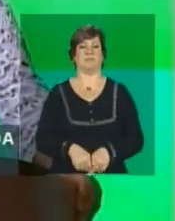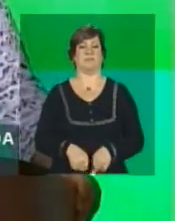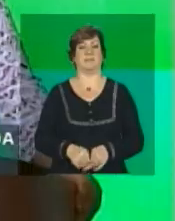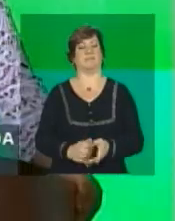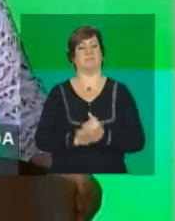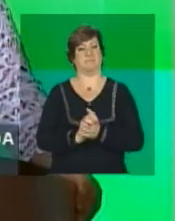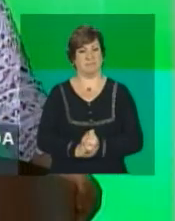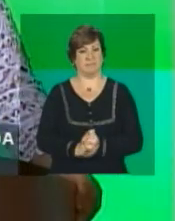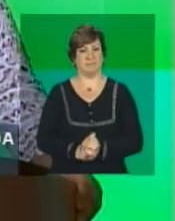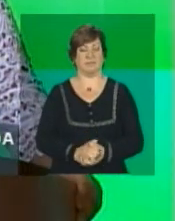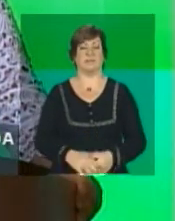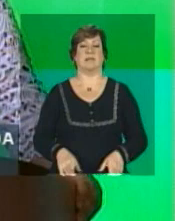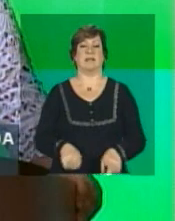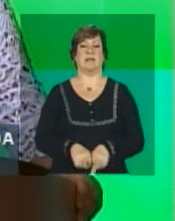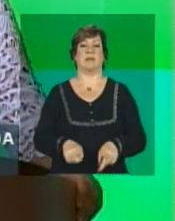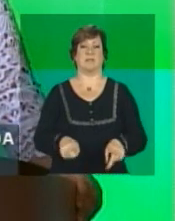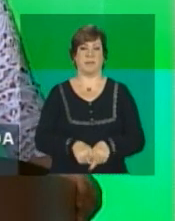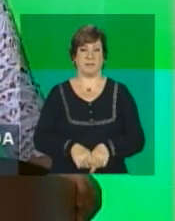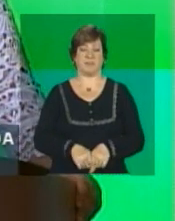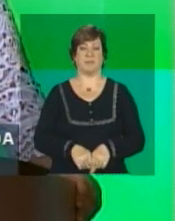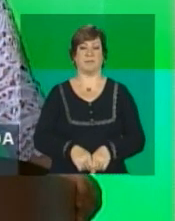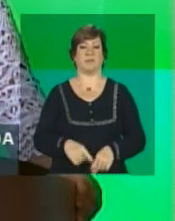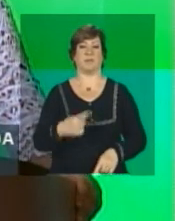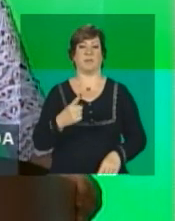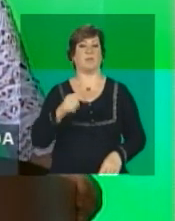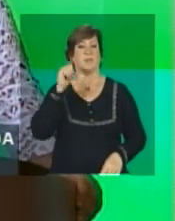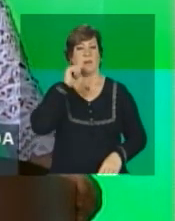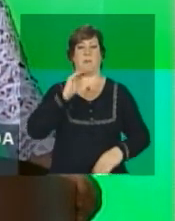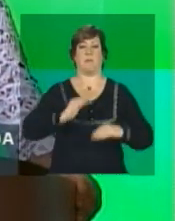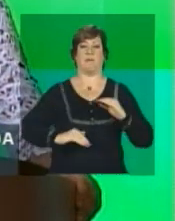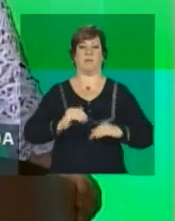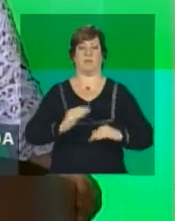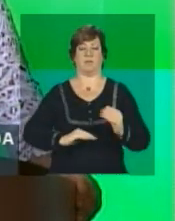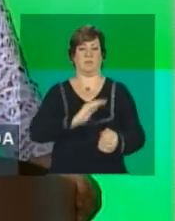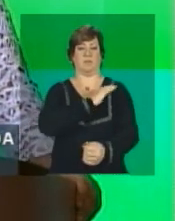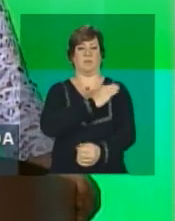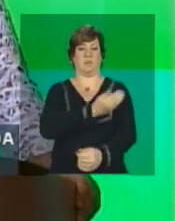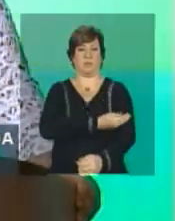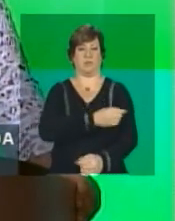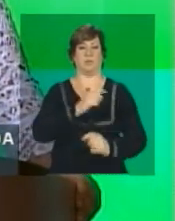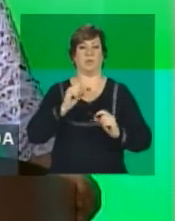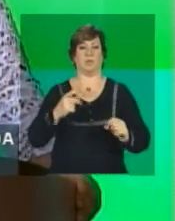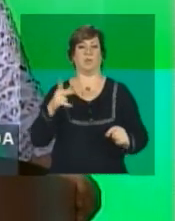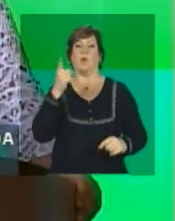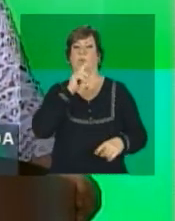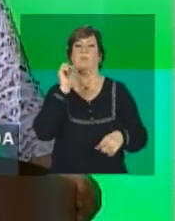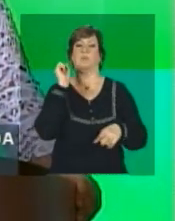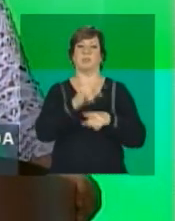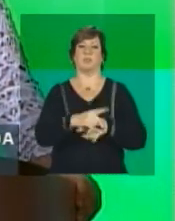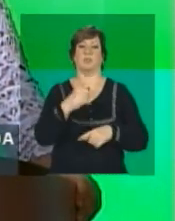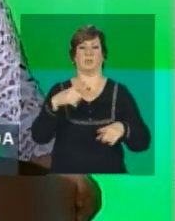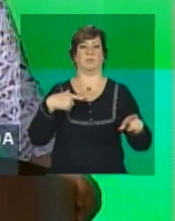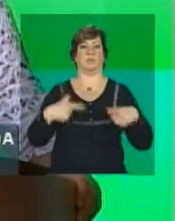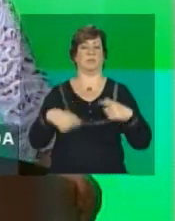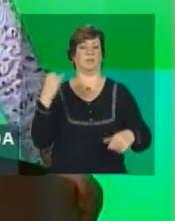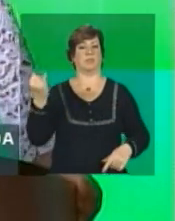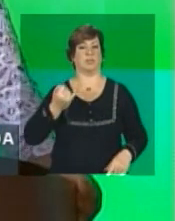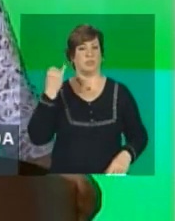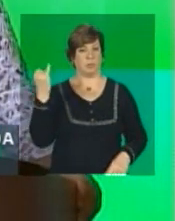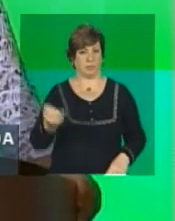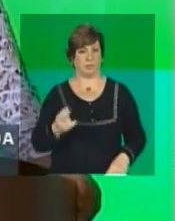Venho para cumprimentar uma profissional competente por sua ascensão a um cargo importante,